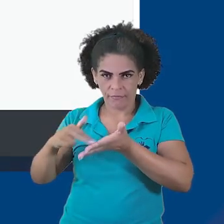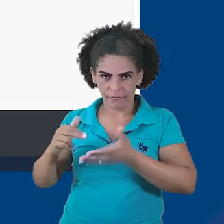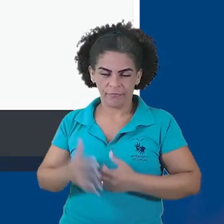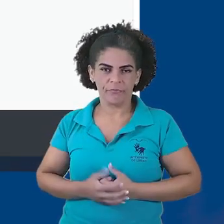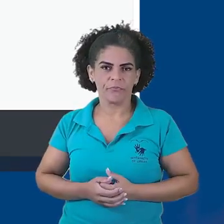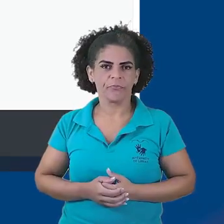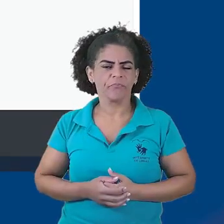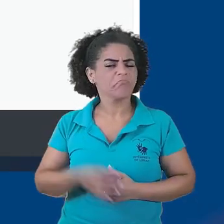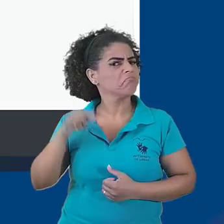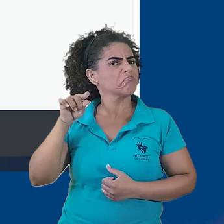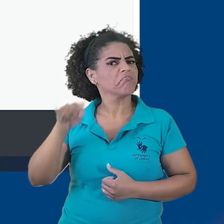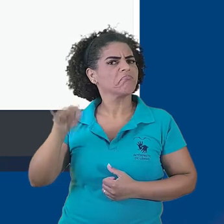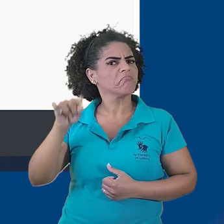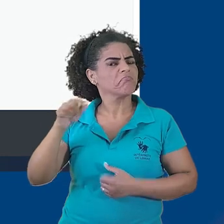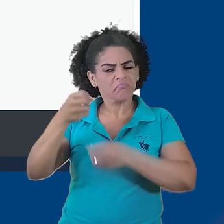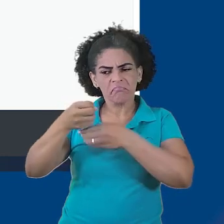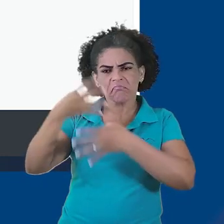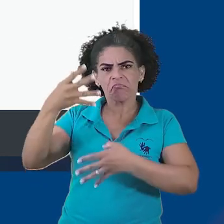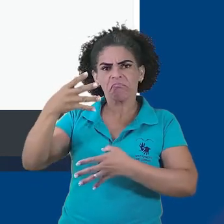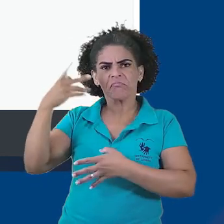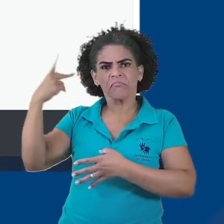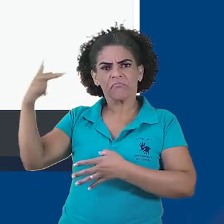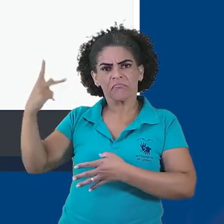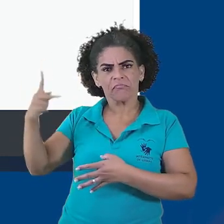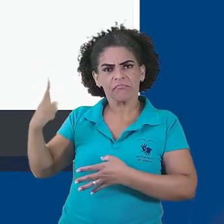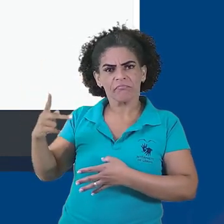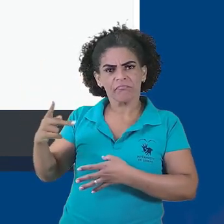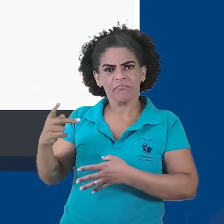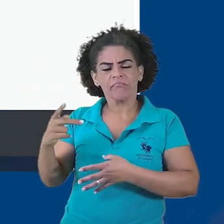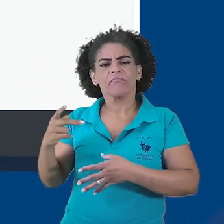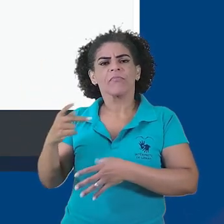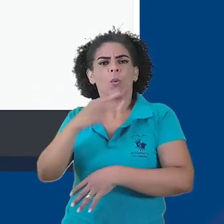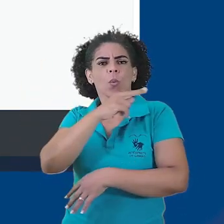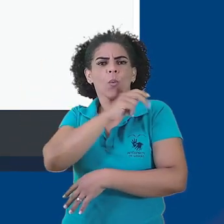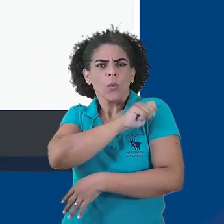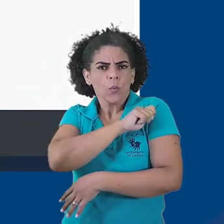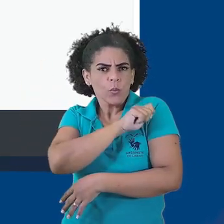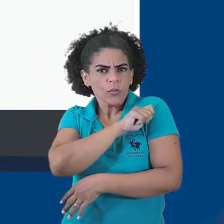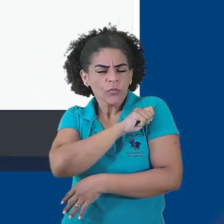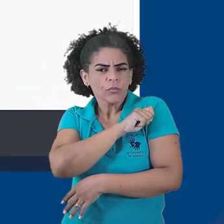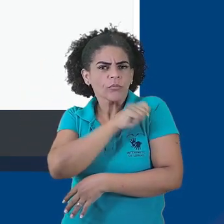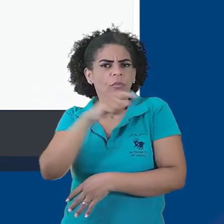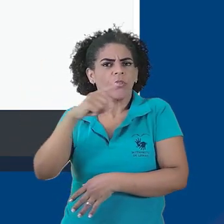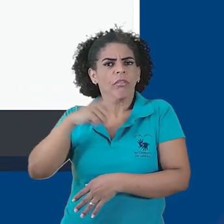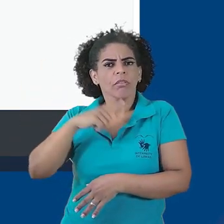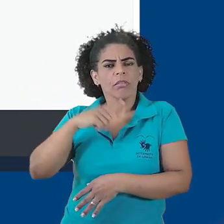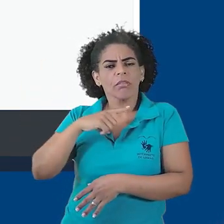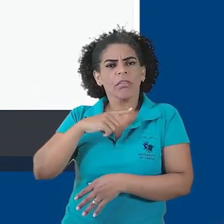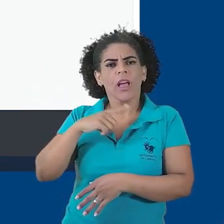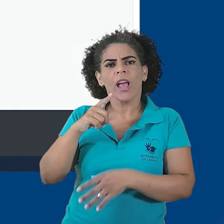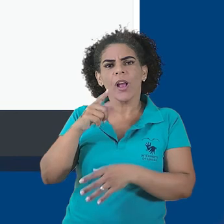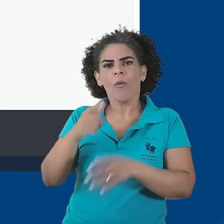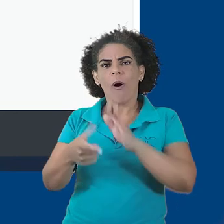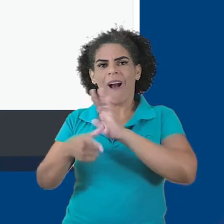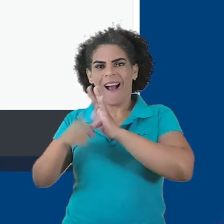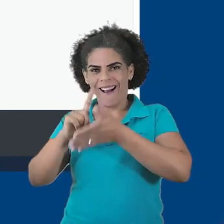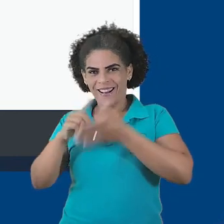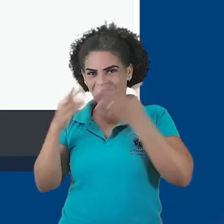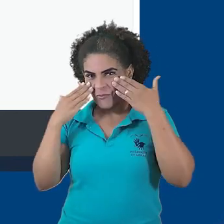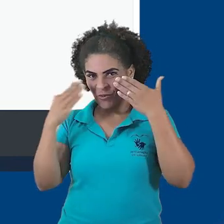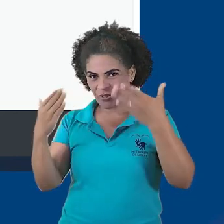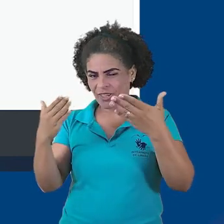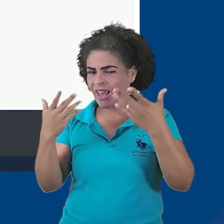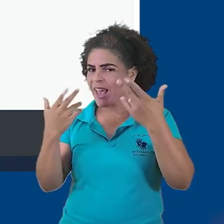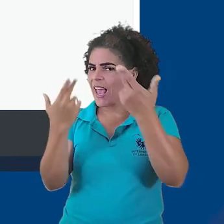do usuário a página de mensagem dos usuários possui os mesmos recursos que o painel